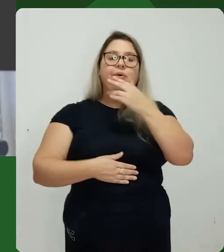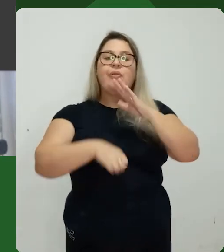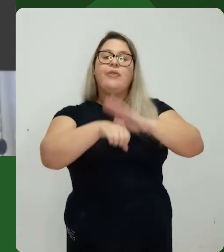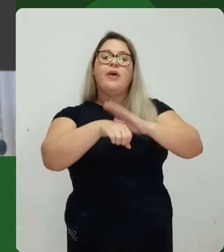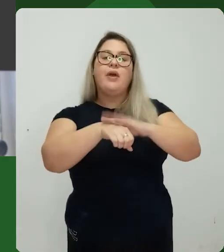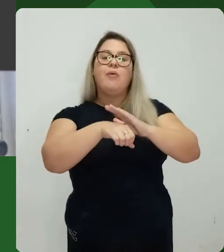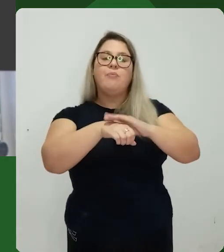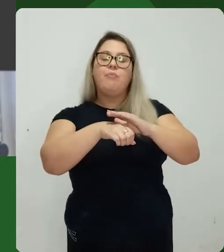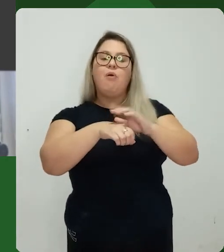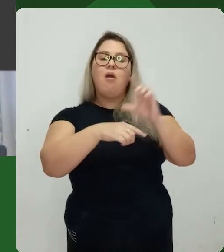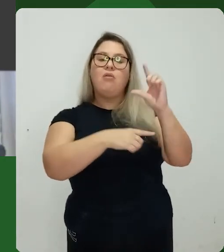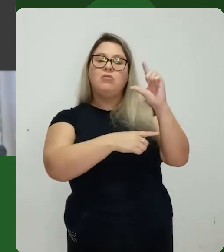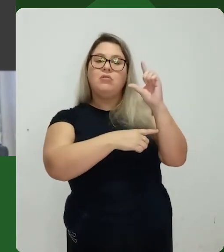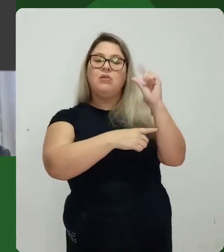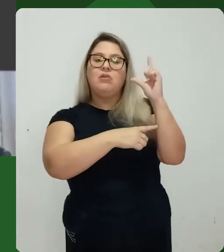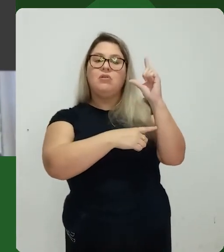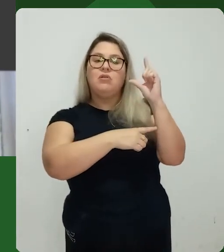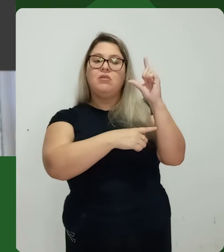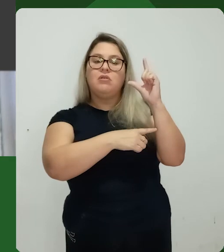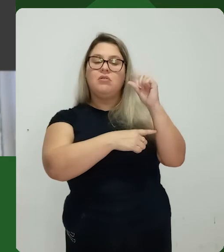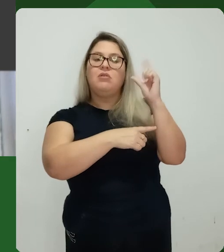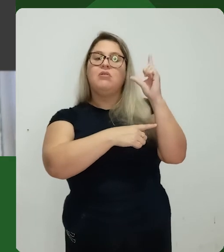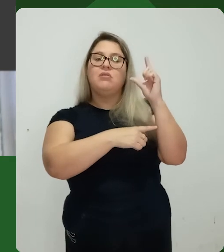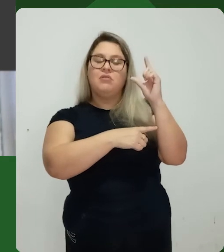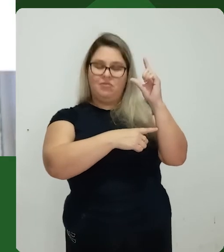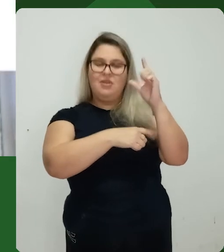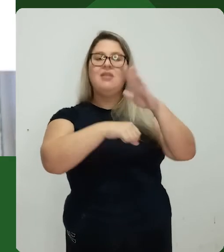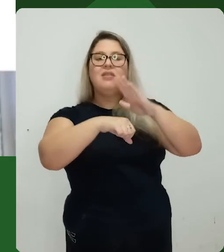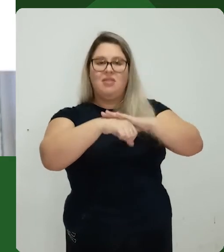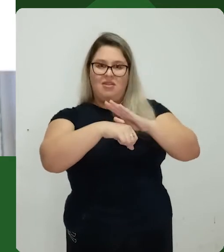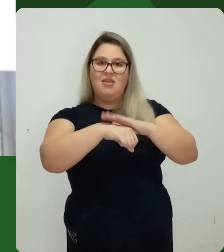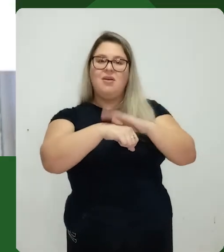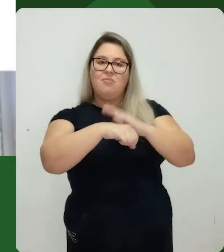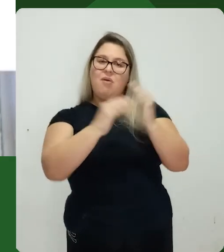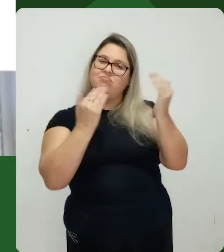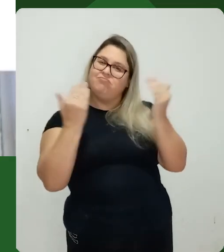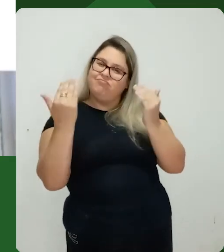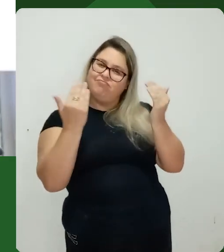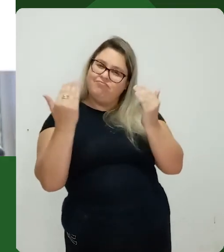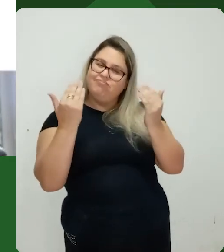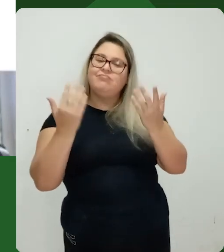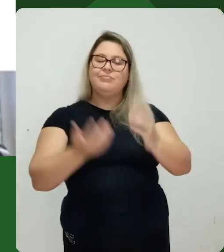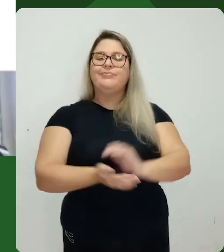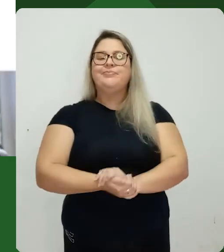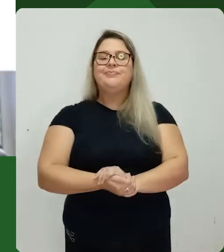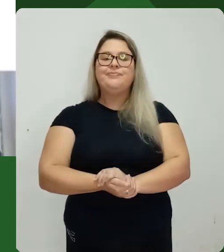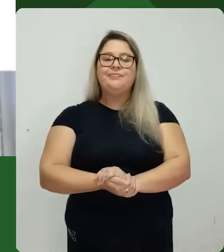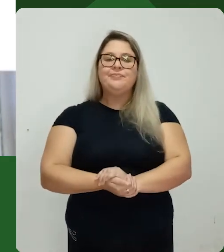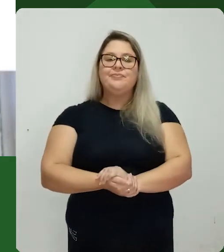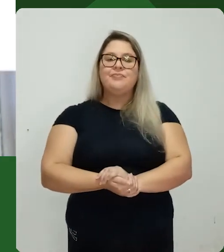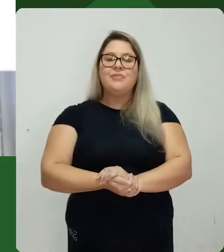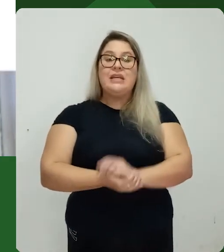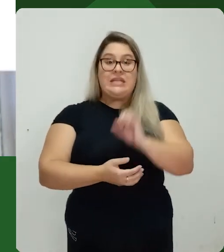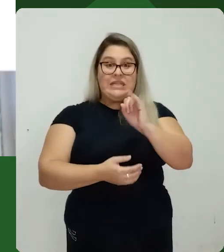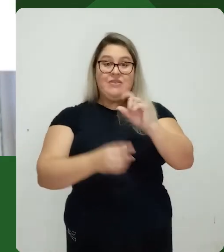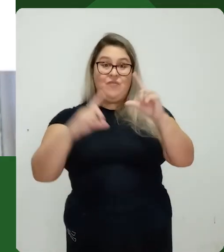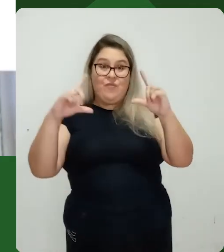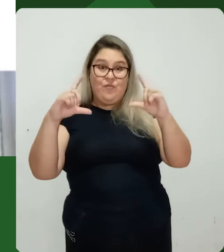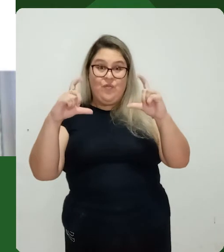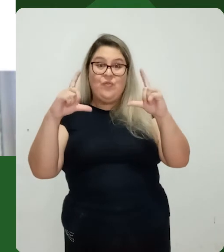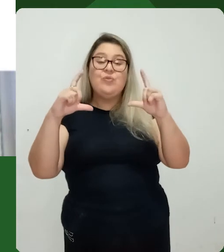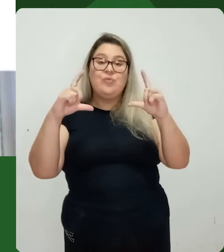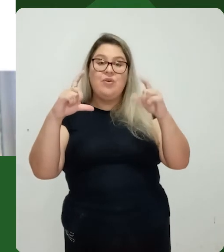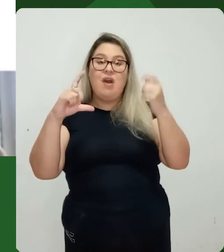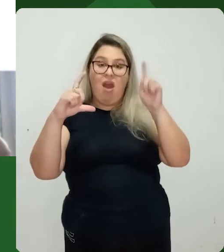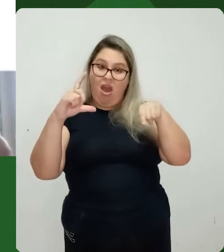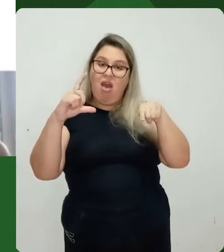ou ao negativo, né? Ele fica ali na frente e é como se fosse o tempo do clique. Não é exatamente isso, mas